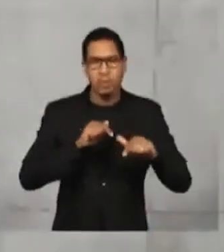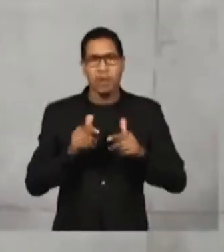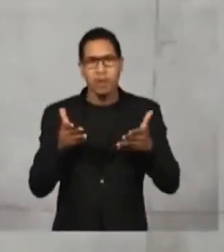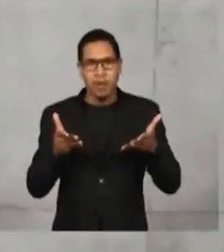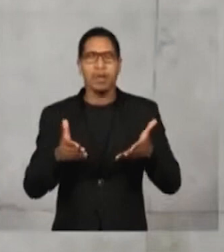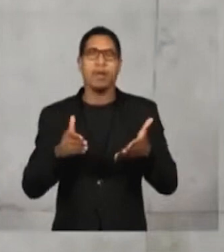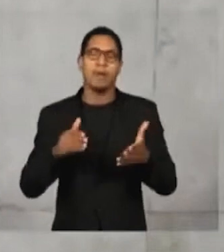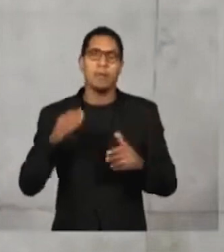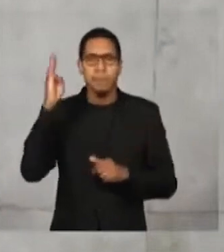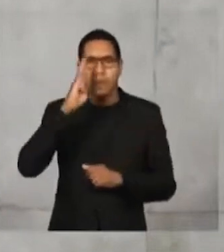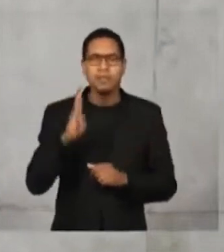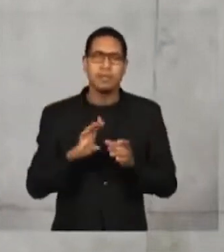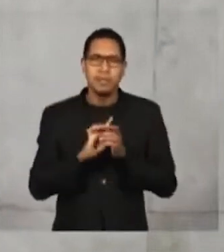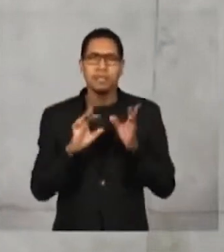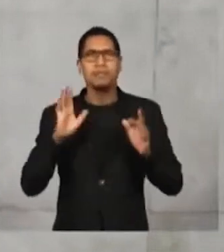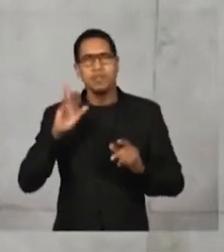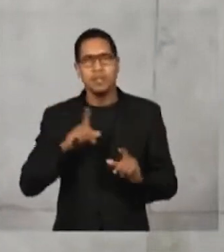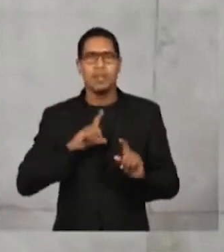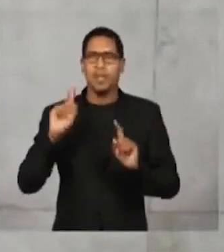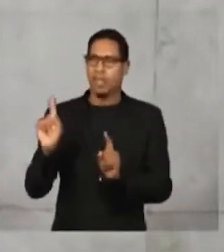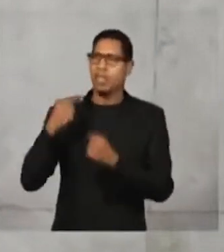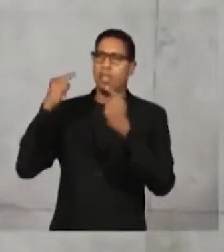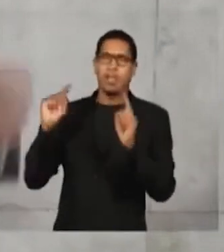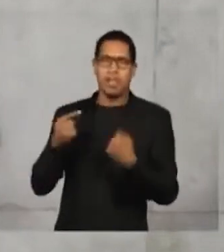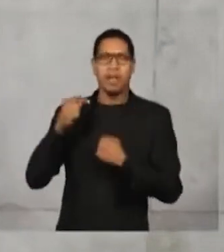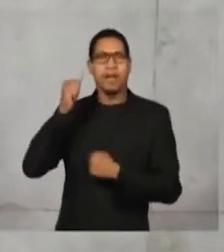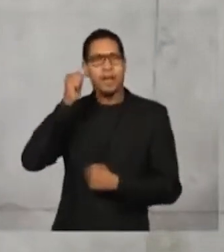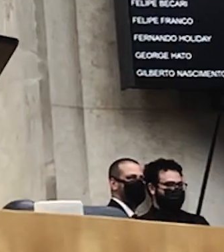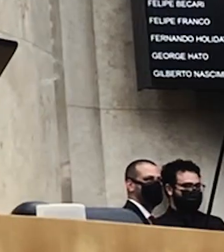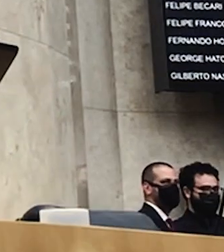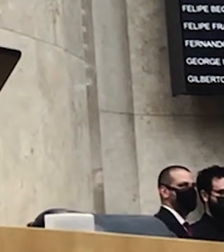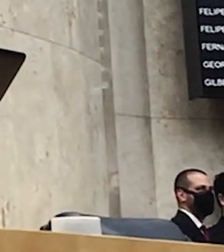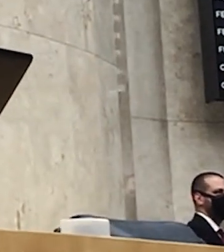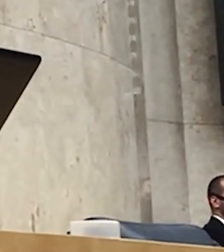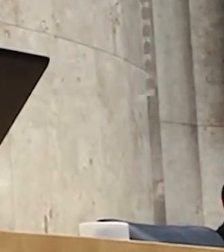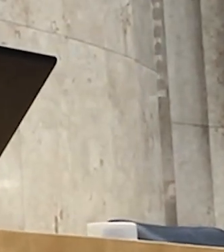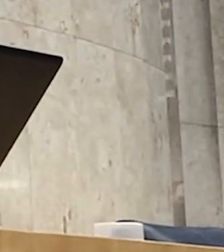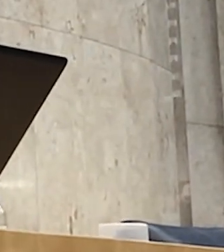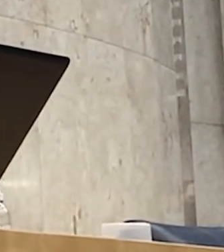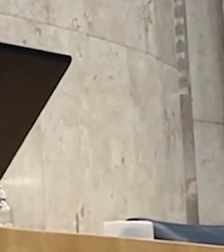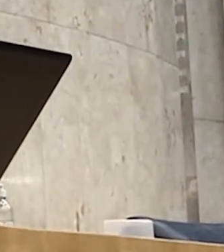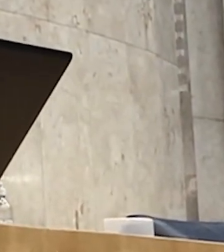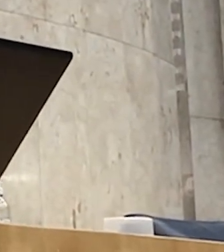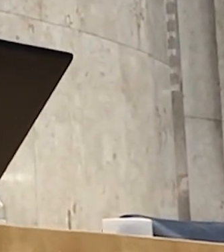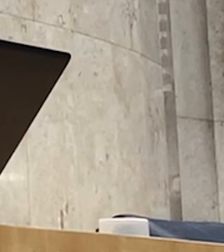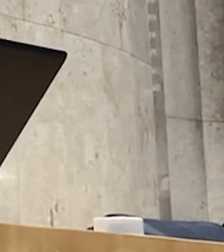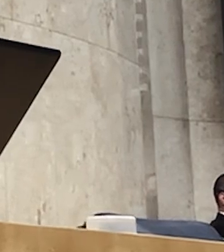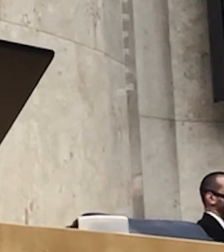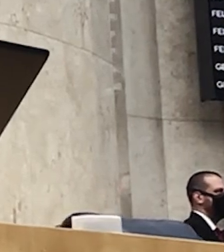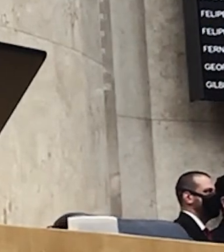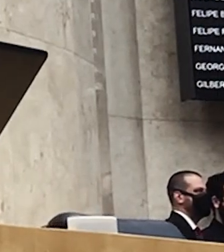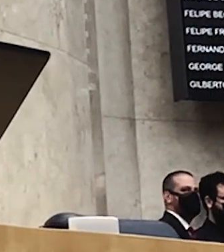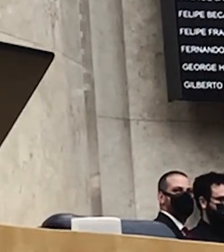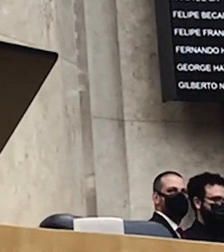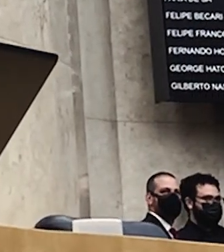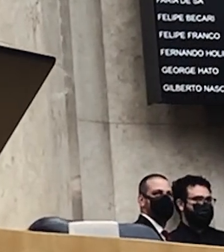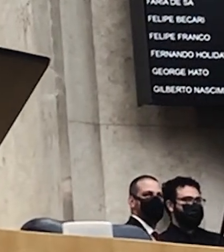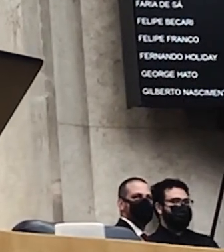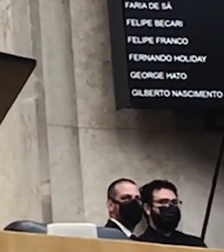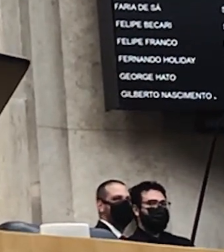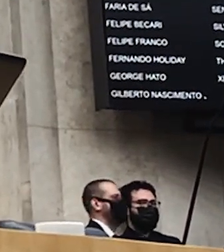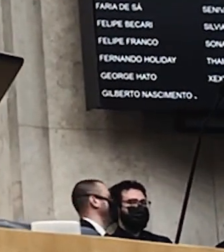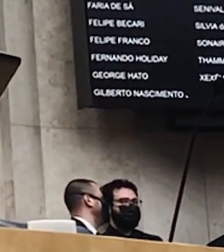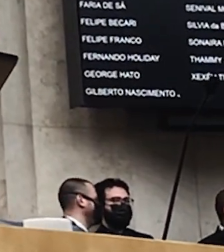Movimento Brasil Livre, que foi atacado pela vereadora e eu, enquanto vereador, fui vítima de fake news dessa elite